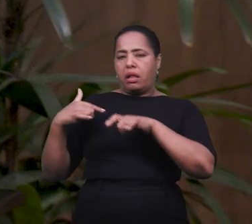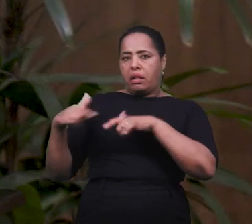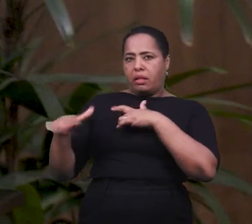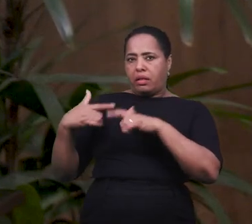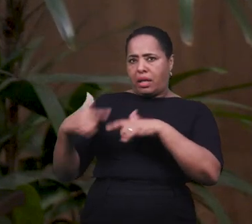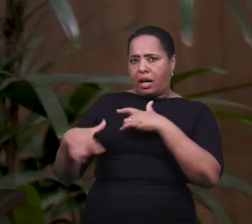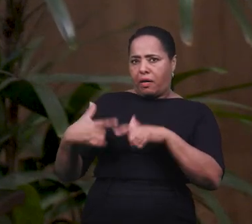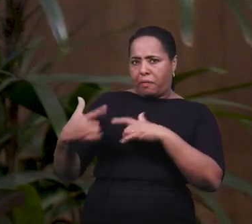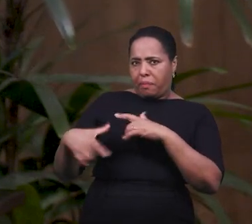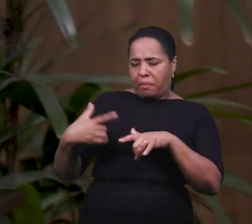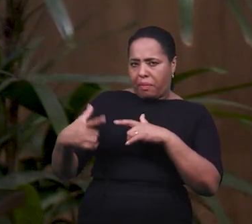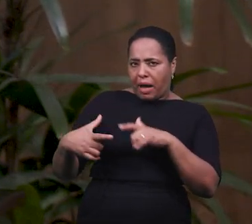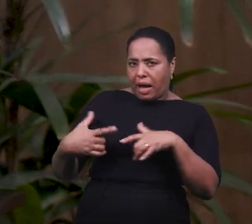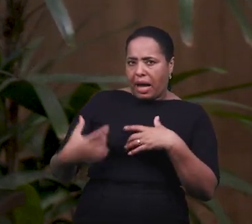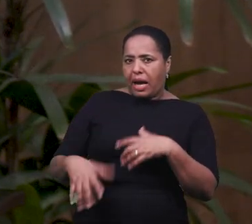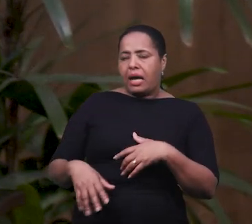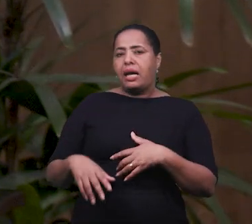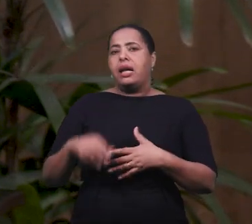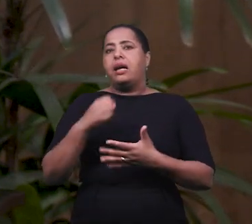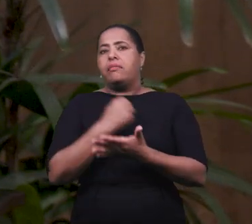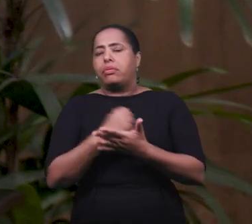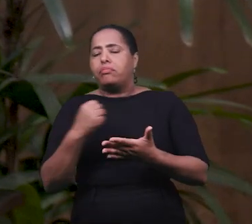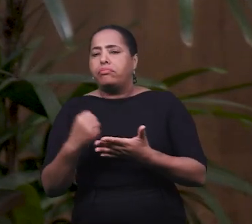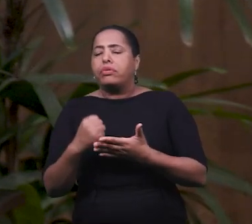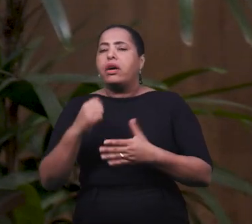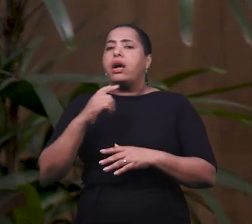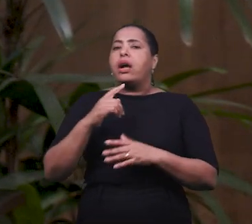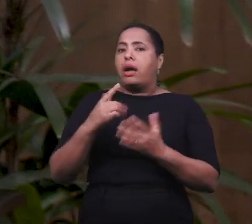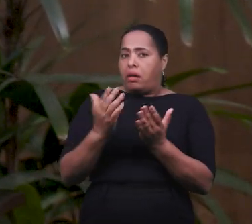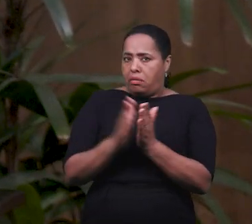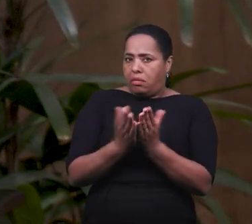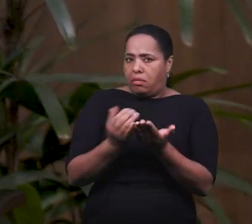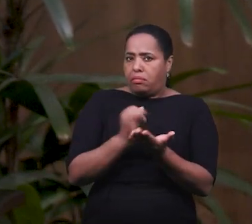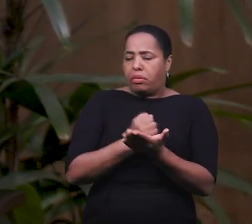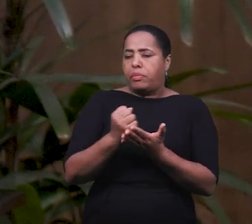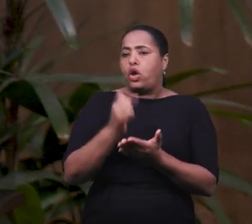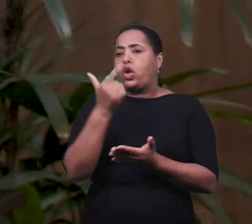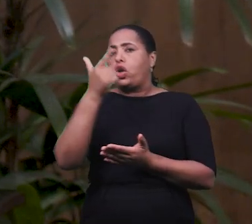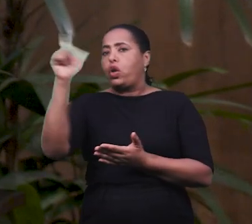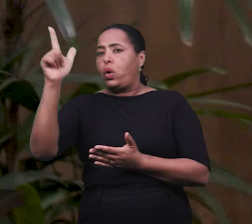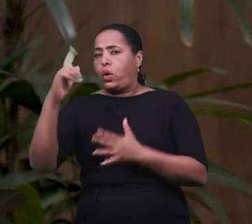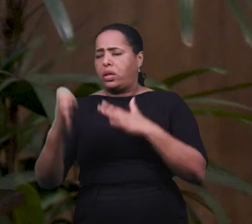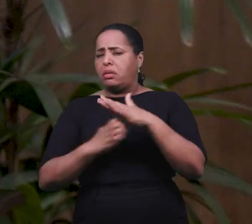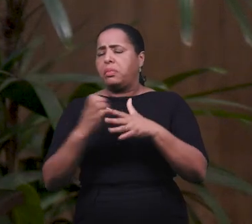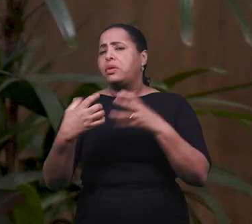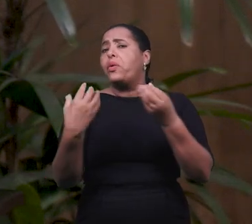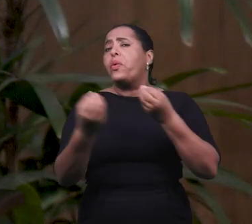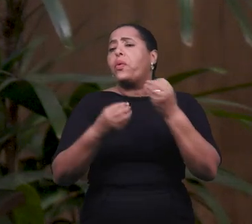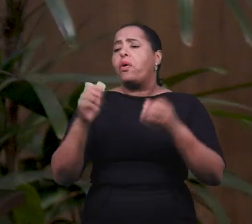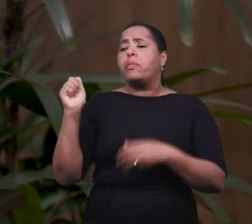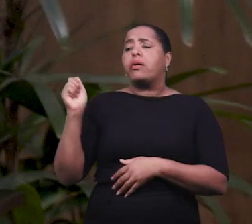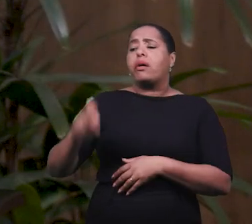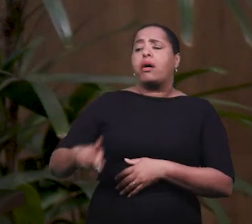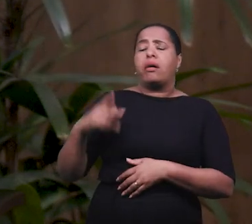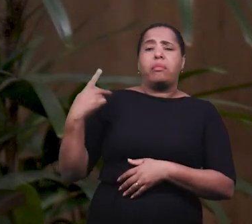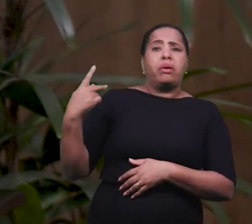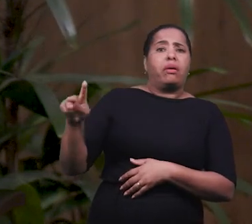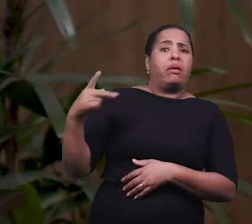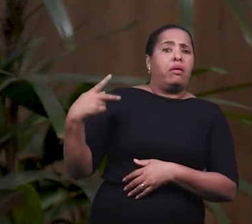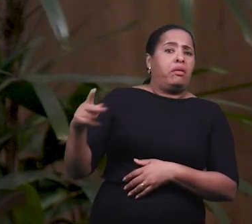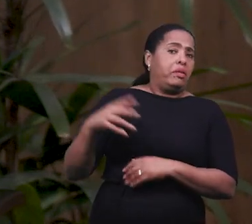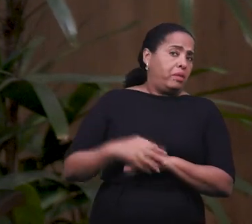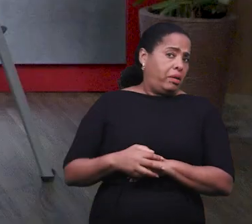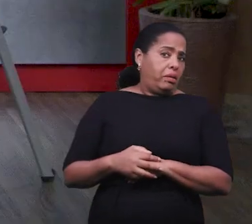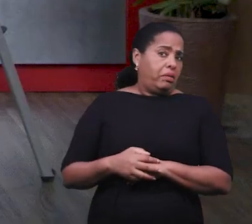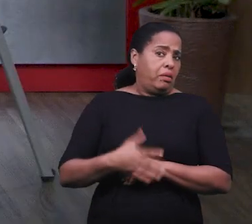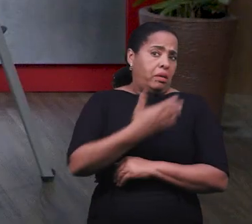no CLT, né, em outras empresas. Como fica a aposentadoria deste